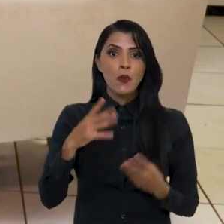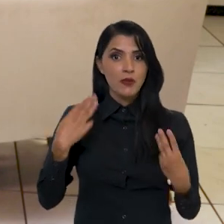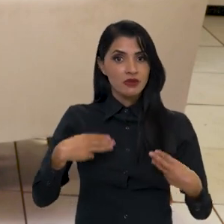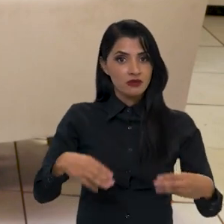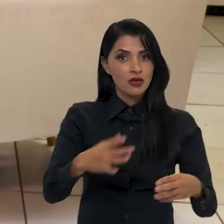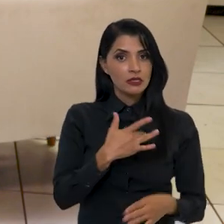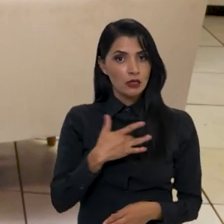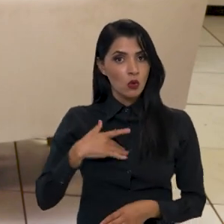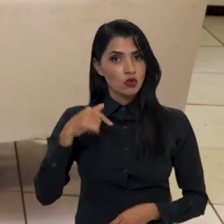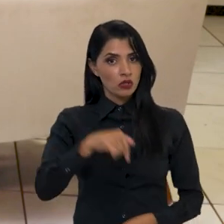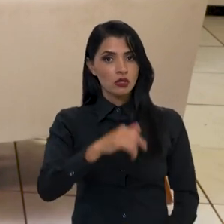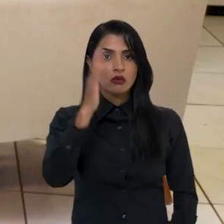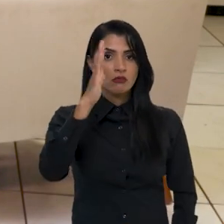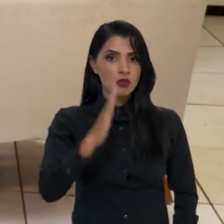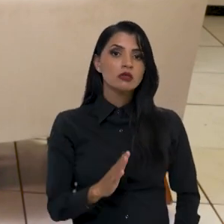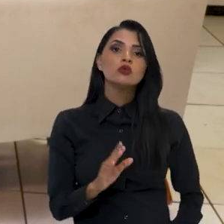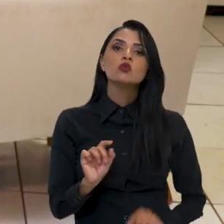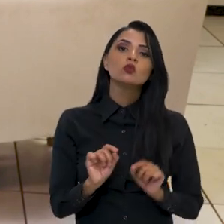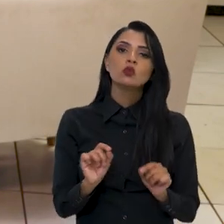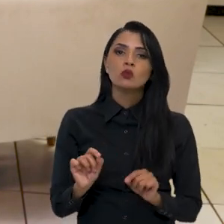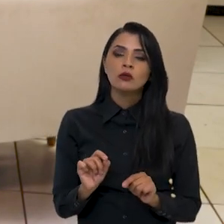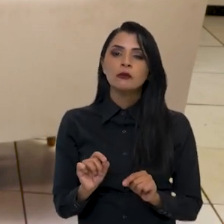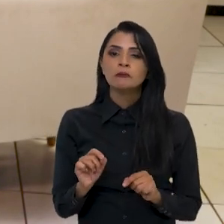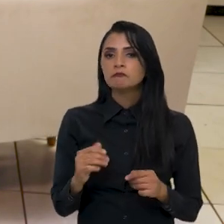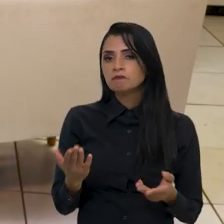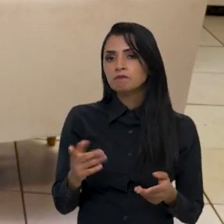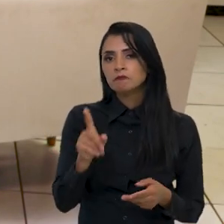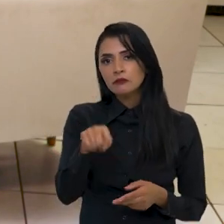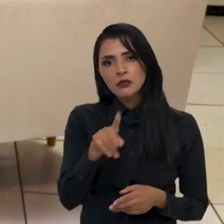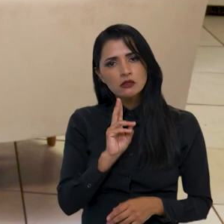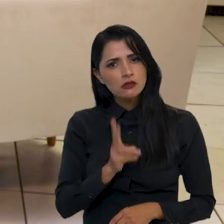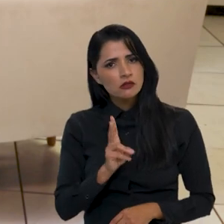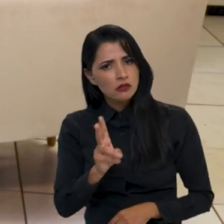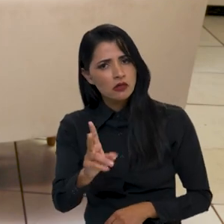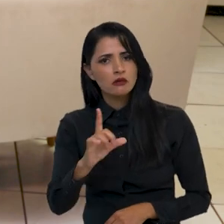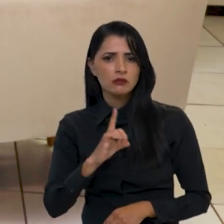E o Ministério da Saúde do Brasil,